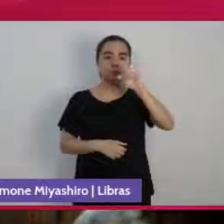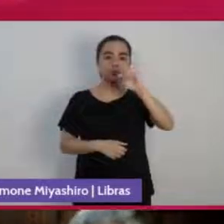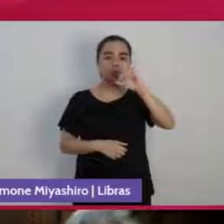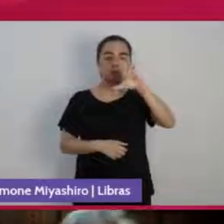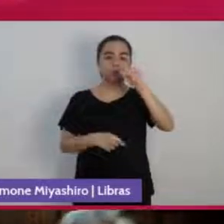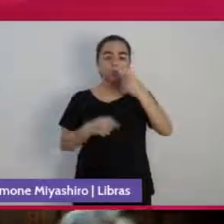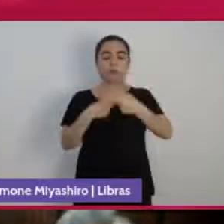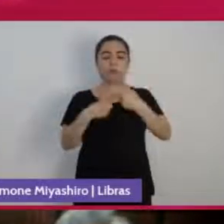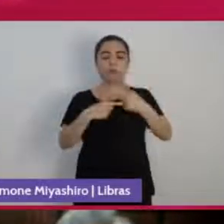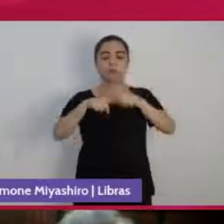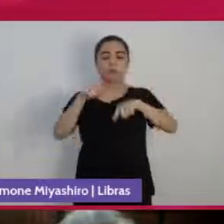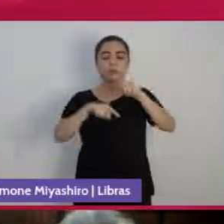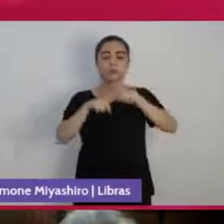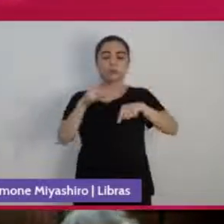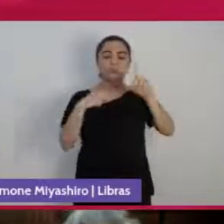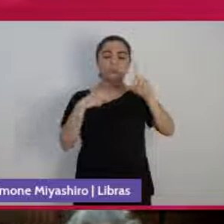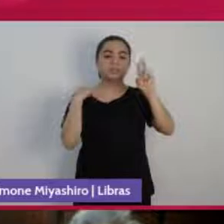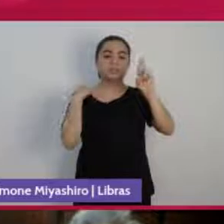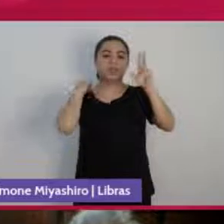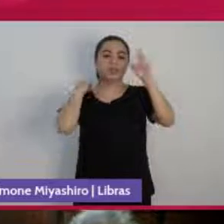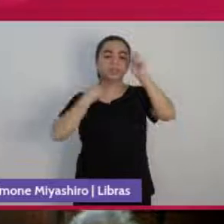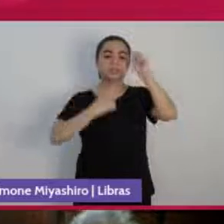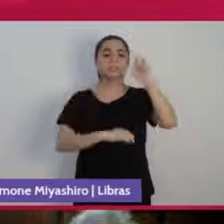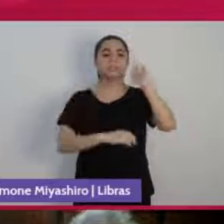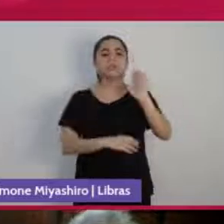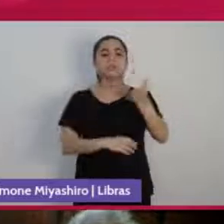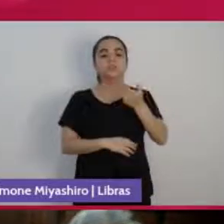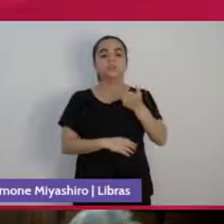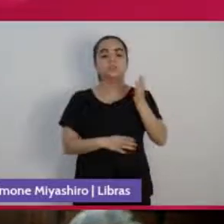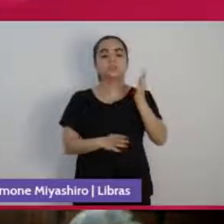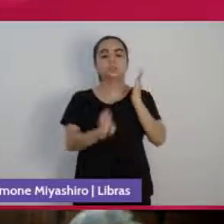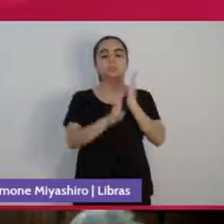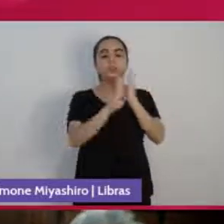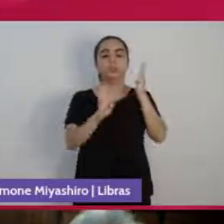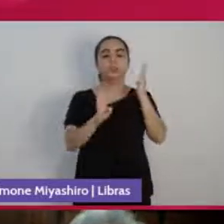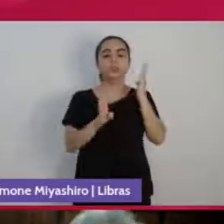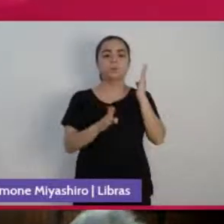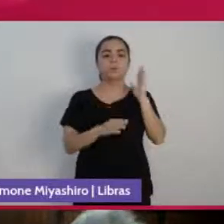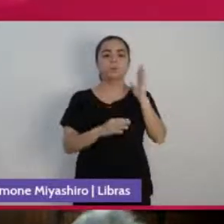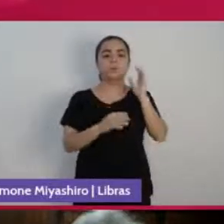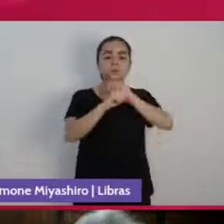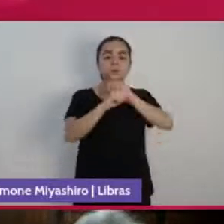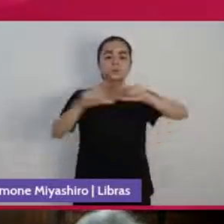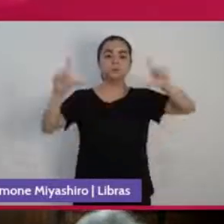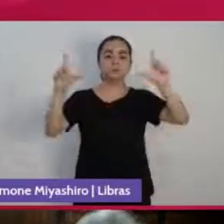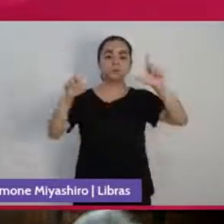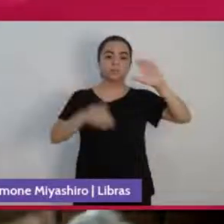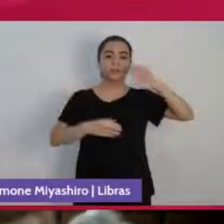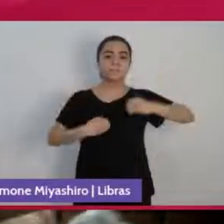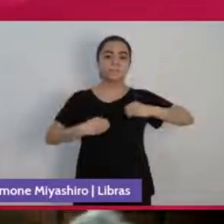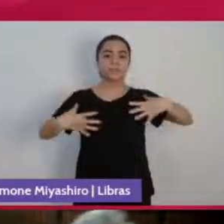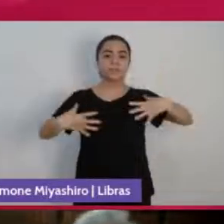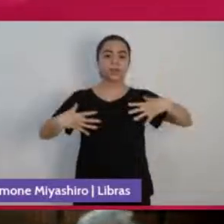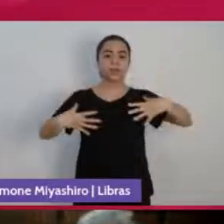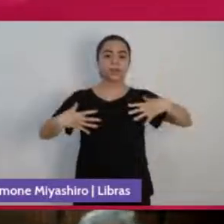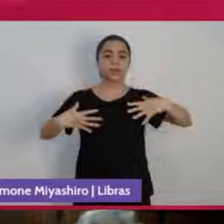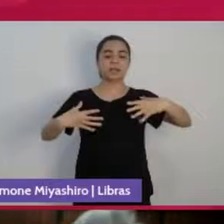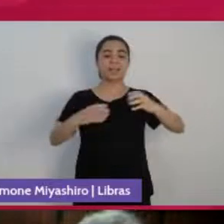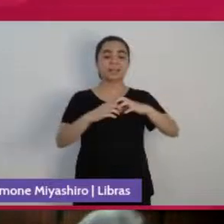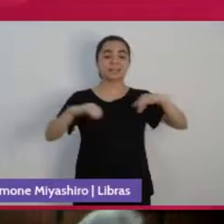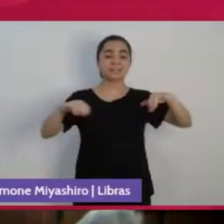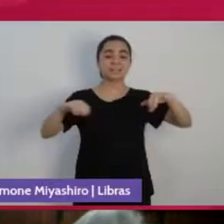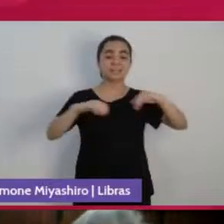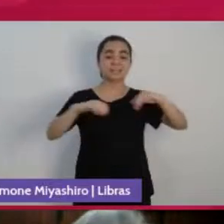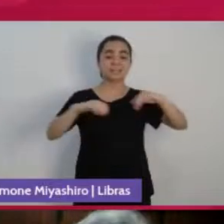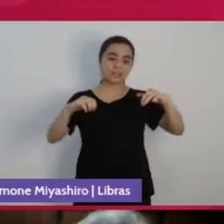maioria, tem um AEC inteligente e ele consegue visualizar o implante. Ele separa e dá a técnica boa para